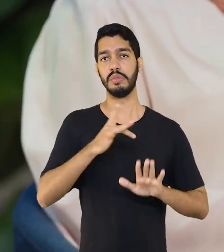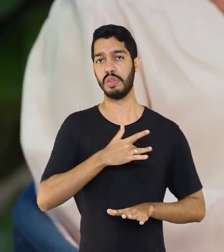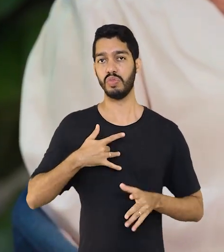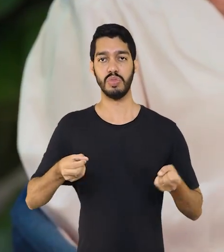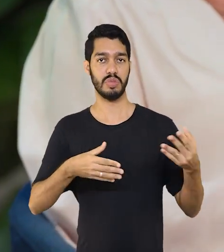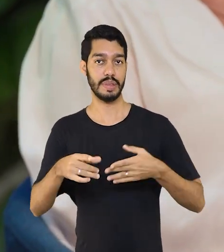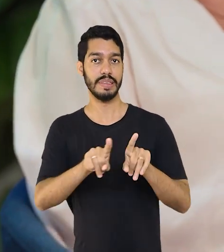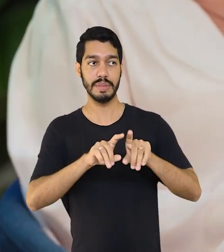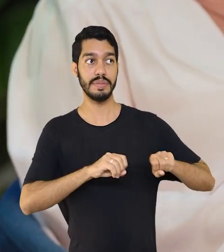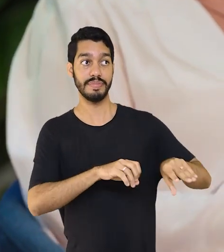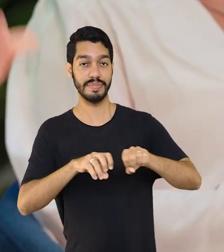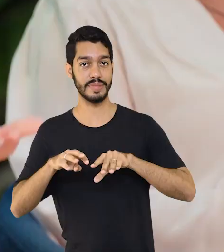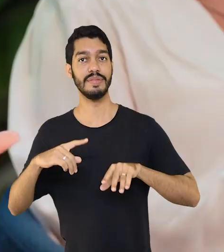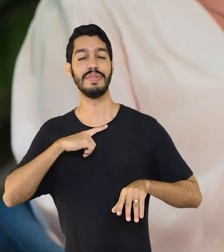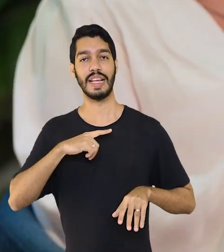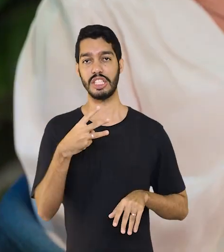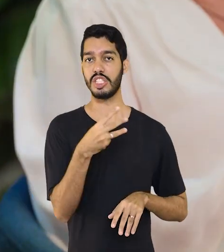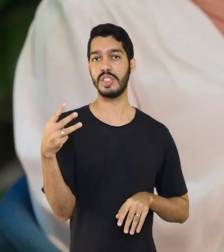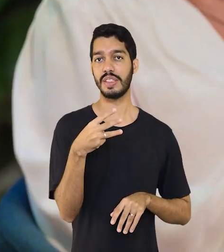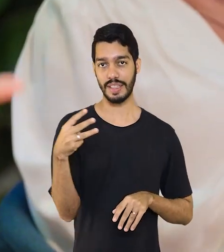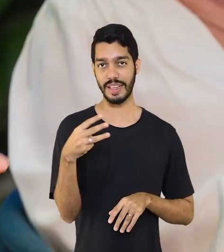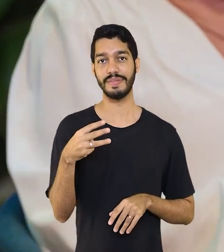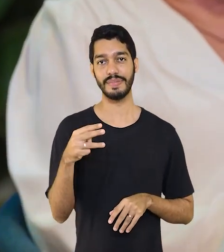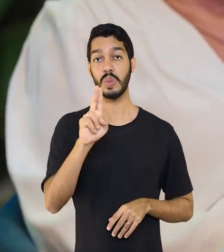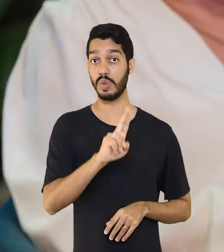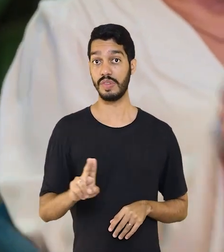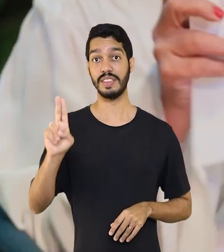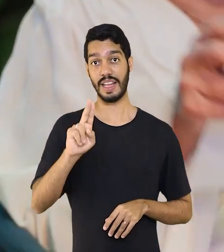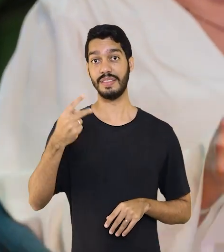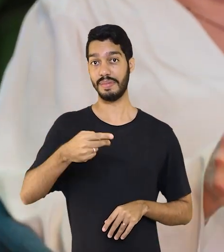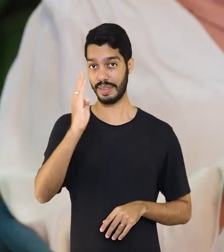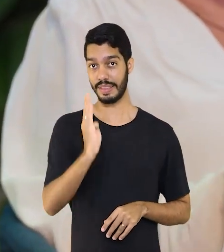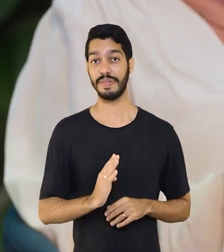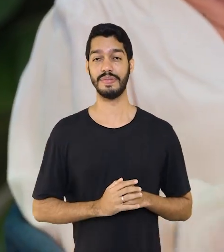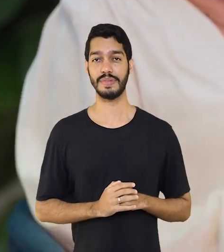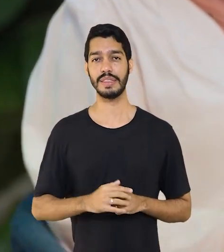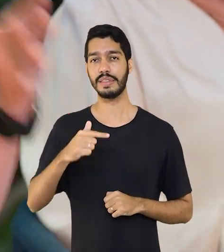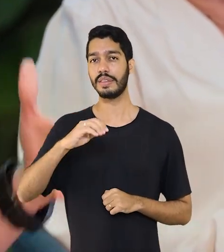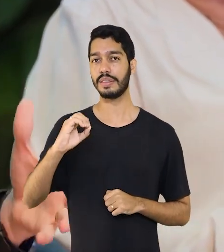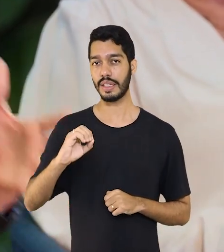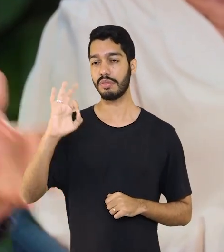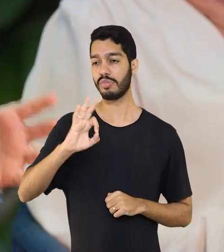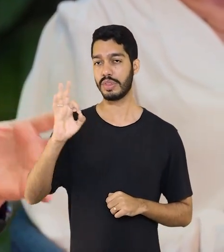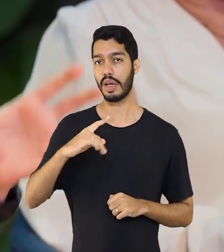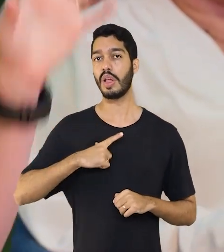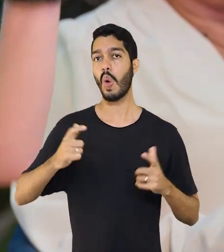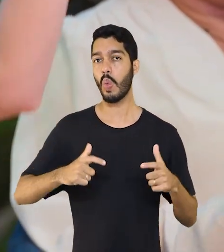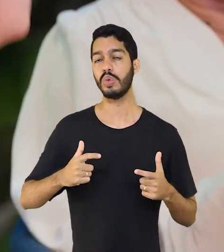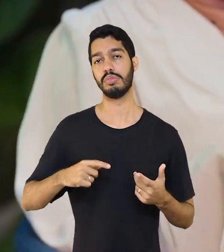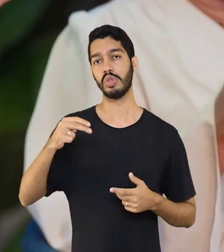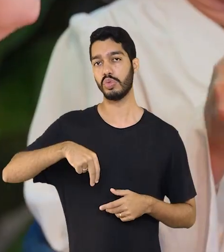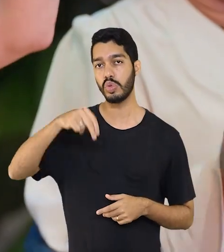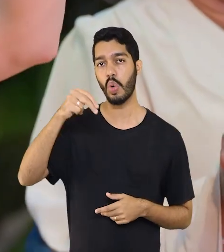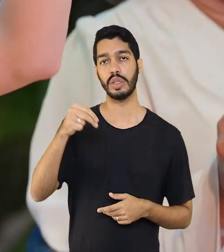Brasil. A gente trabalha muito com educação médica, nós temos 33 universidades no Brasil e 70% das nossas universidades estão no